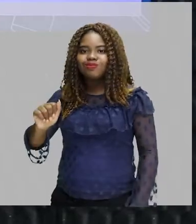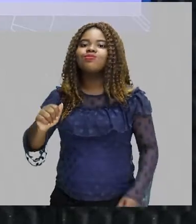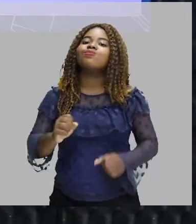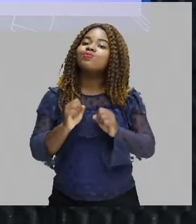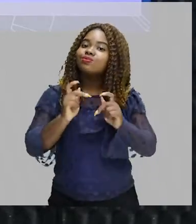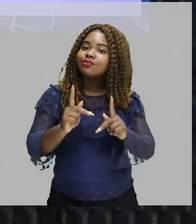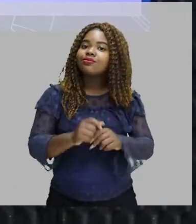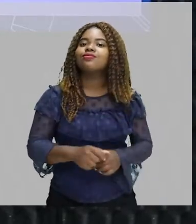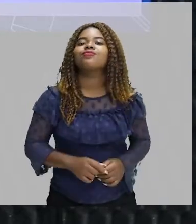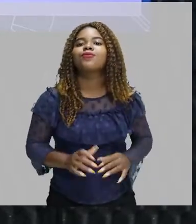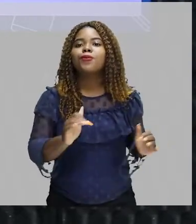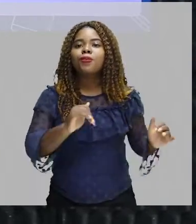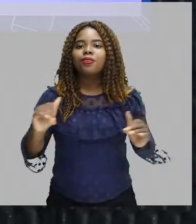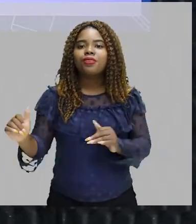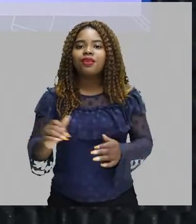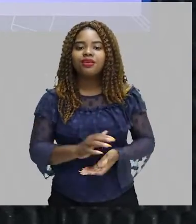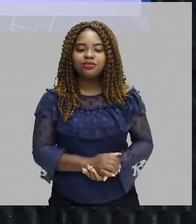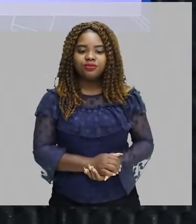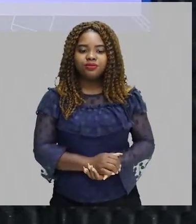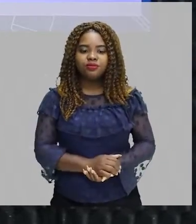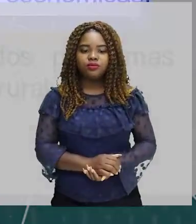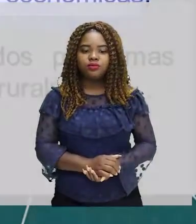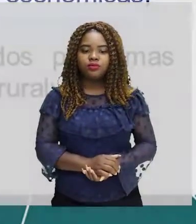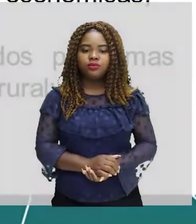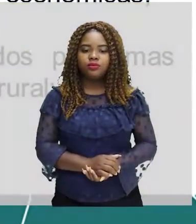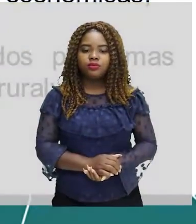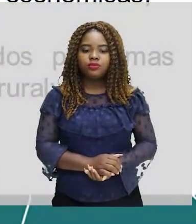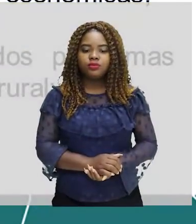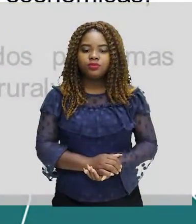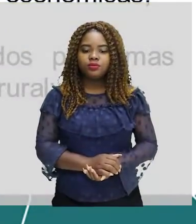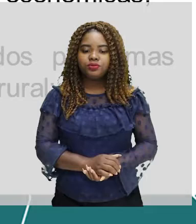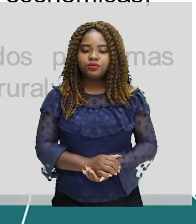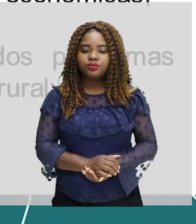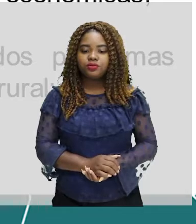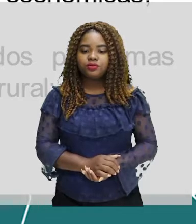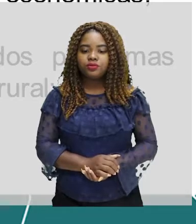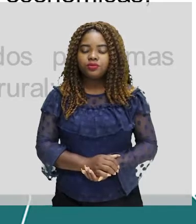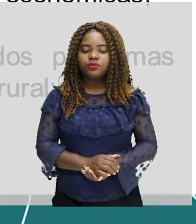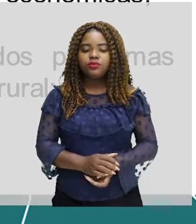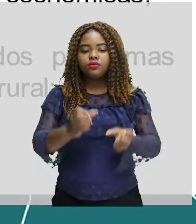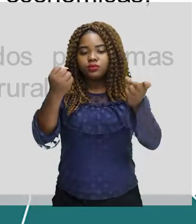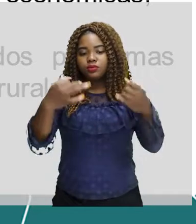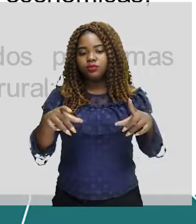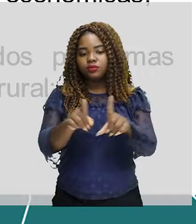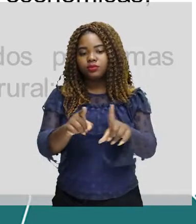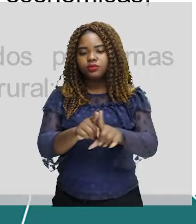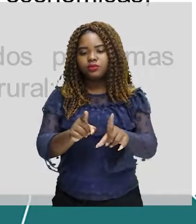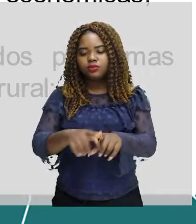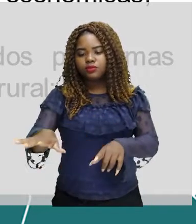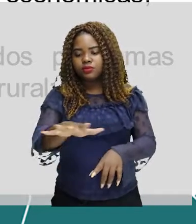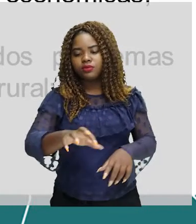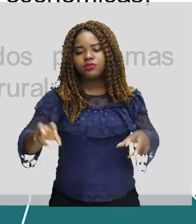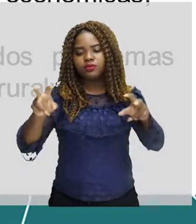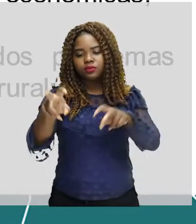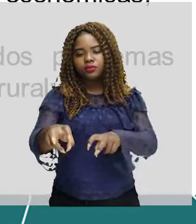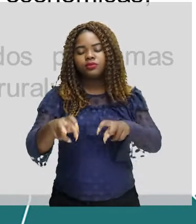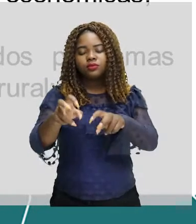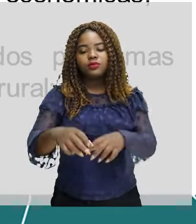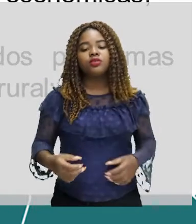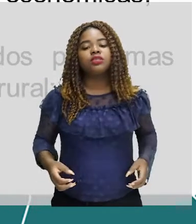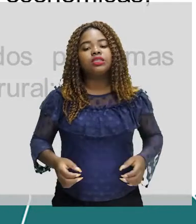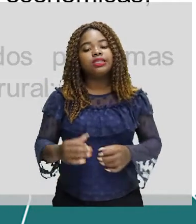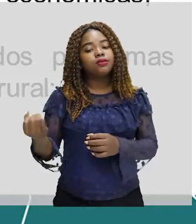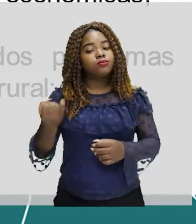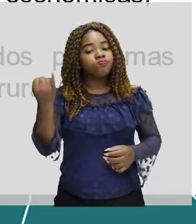bora evoluir, galera, tá? Uma questão importante quando a gente fala do espaço rural é que ele vai ter uma grande